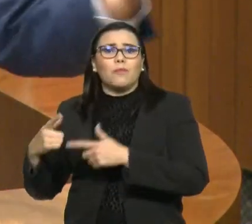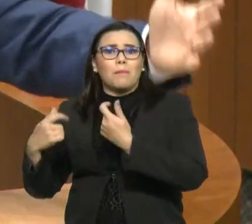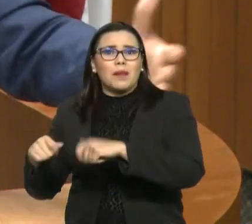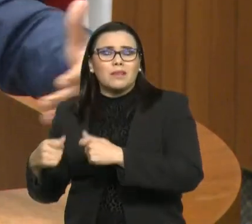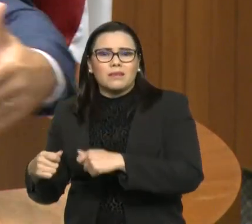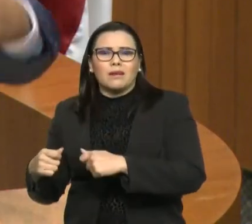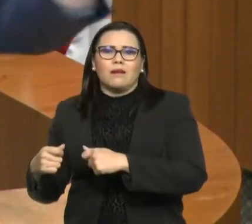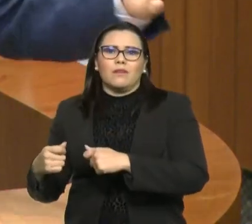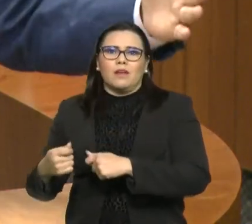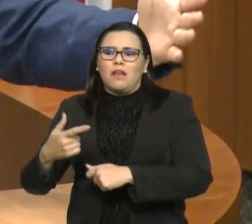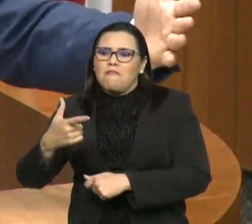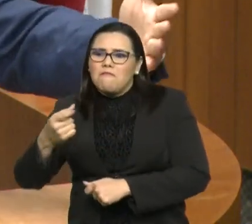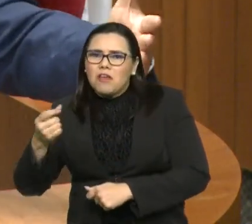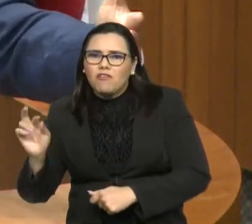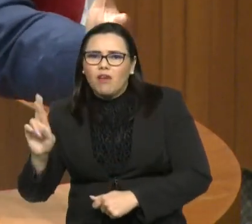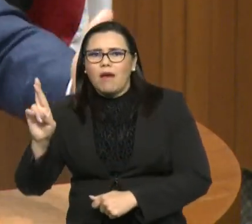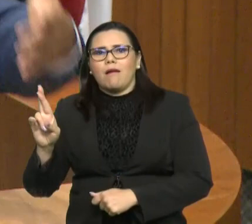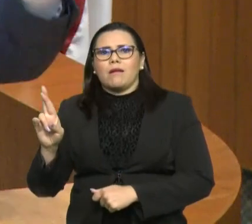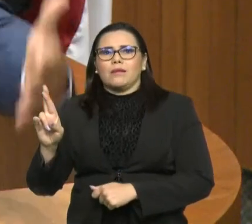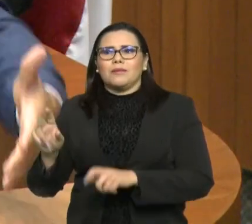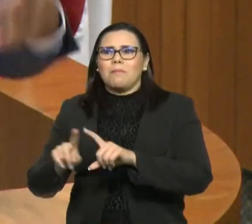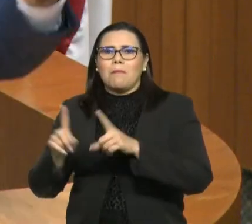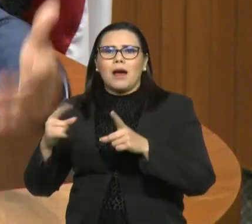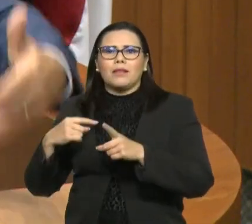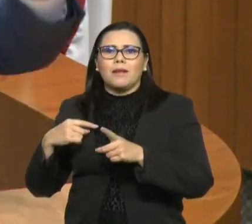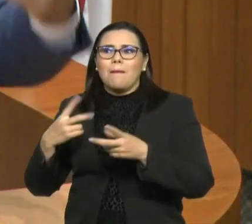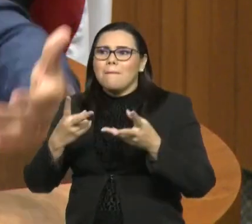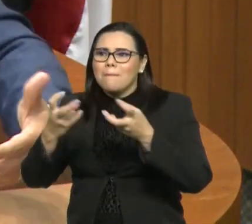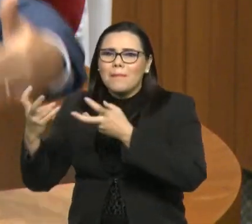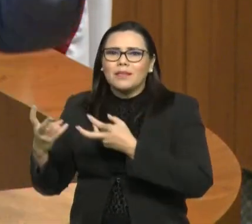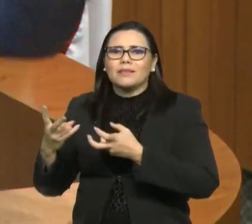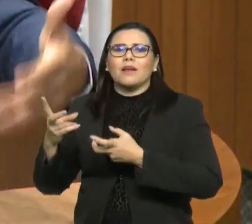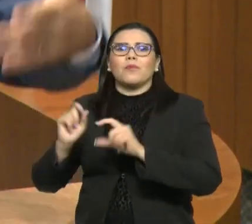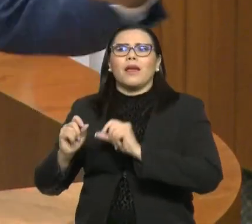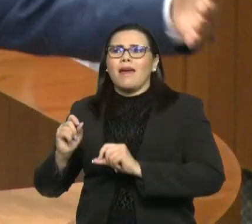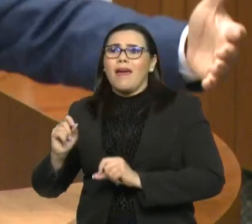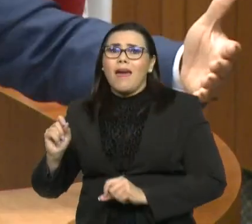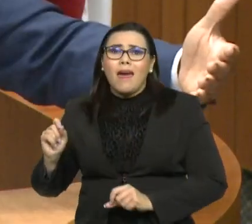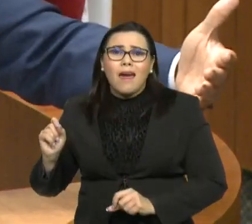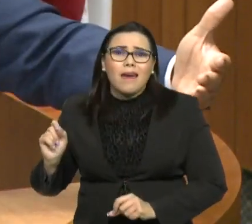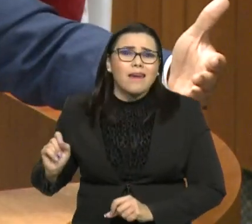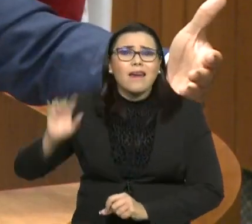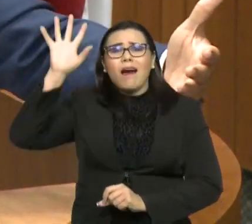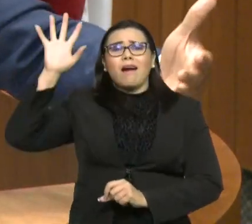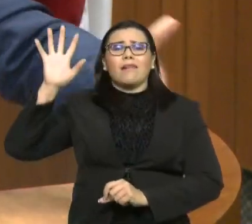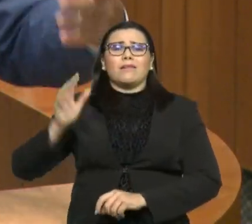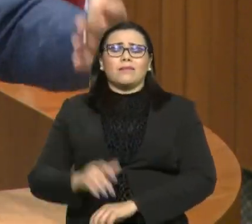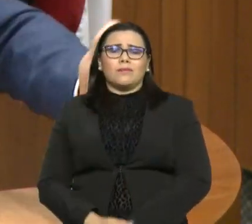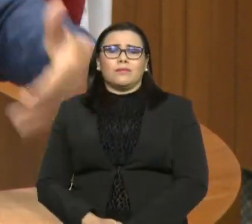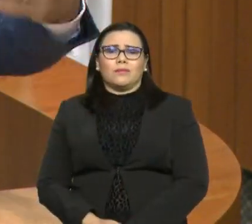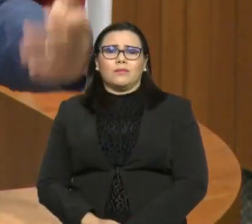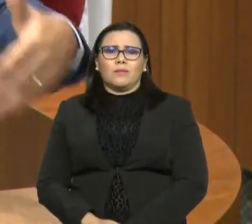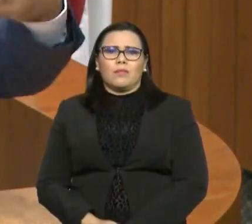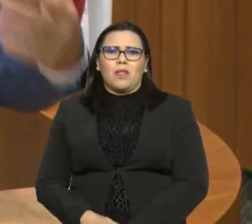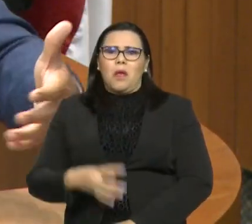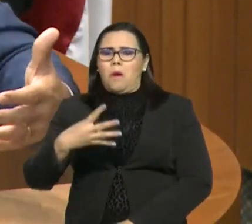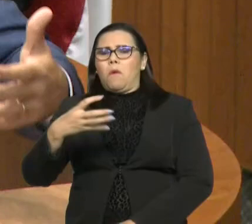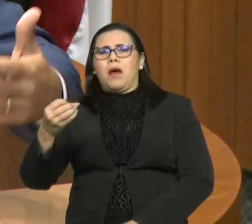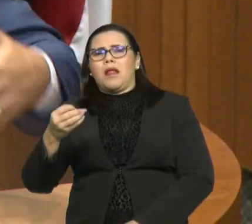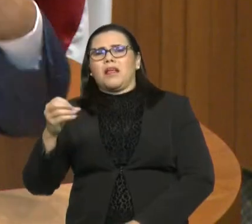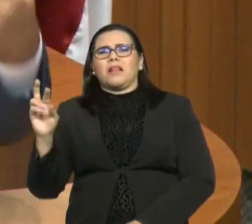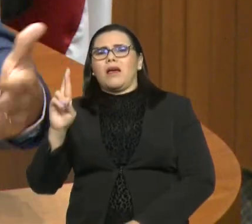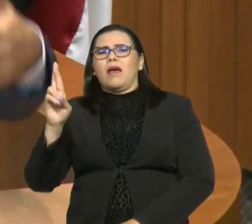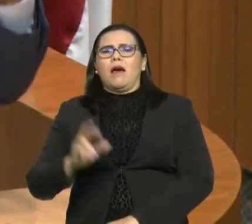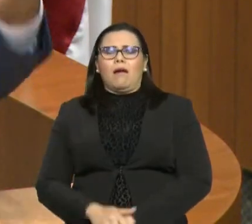lá 80%, 70%, 80%, da fonte de renda do município, é através da criação de gado. Mas todos os